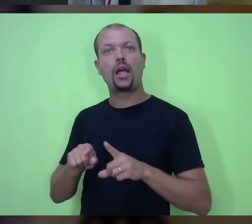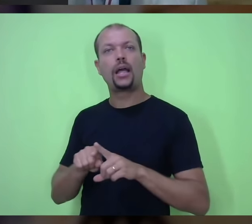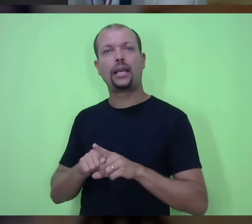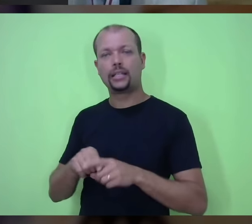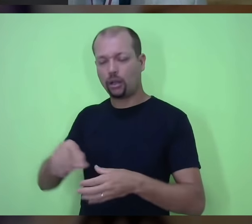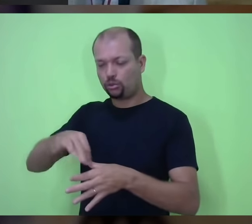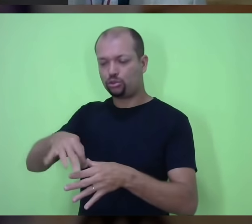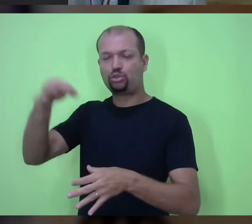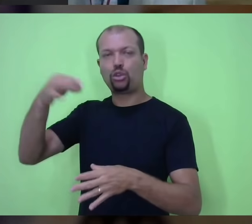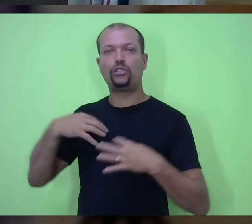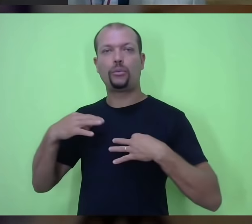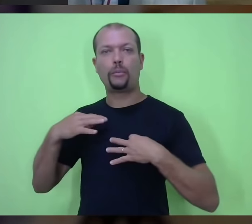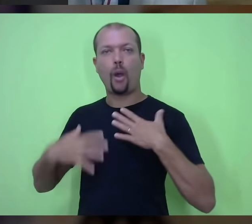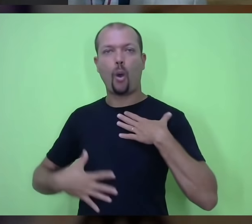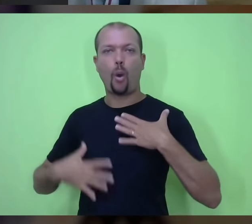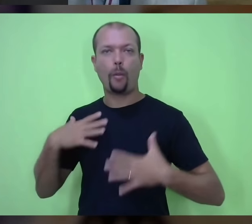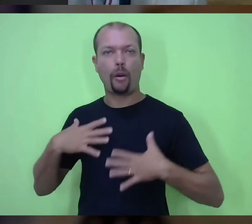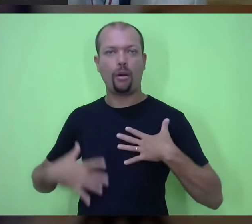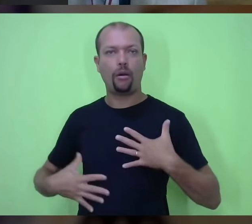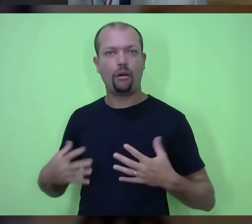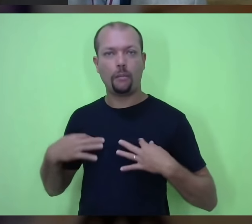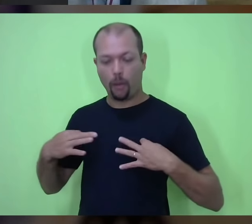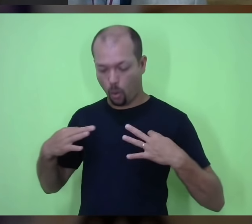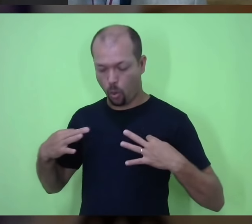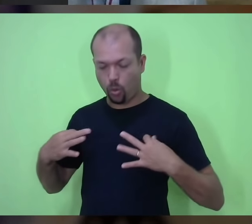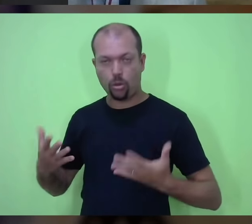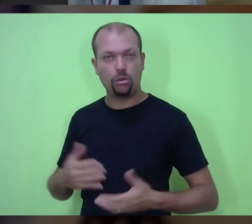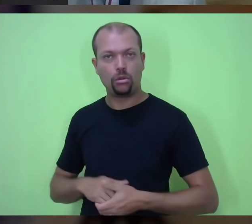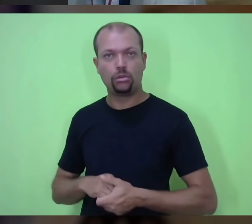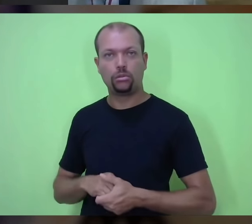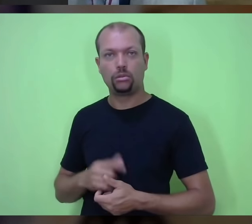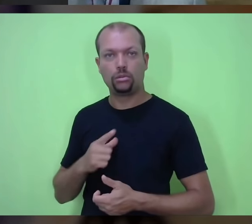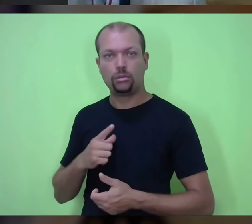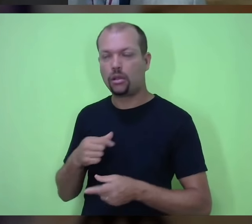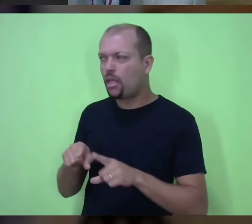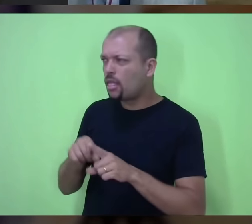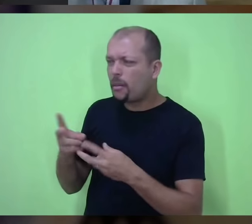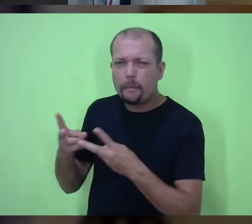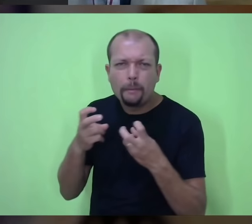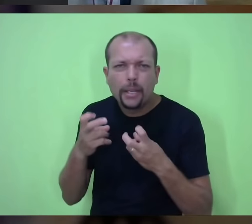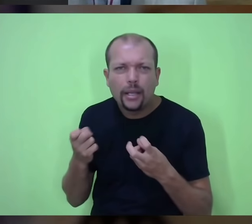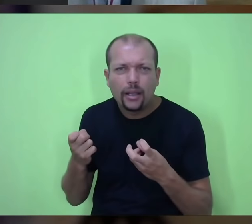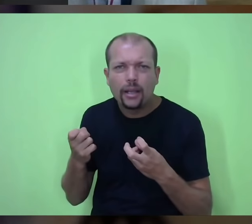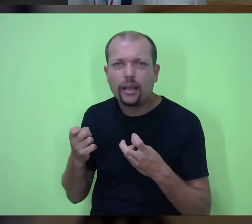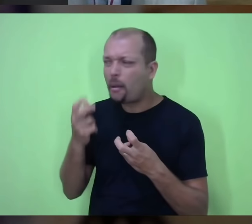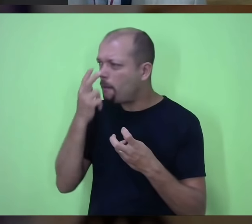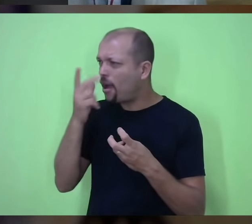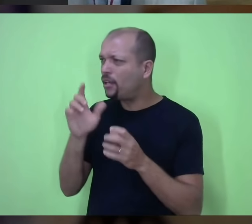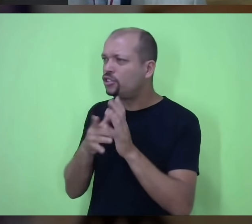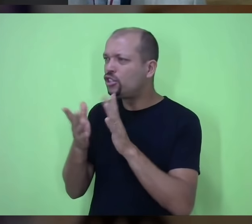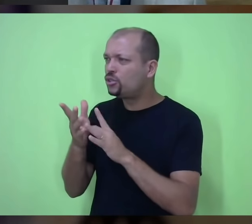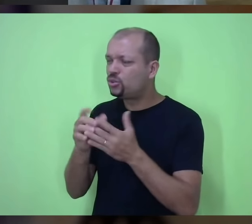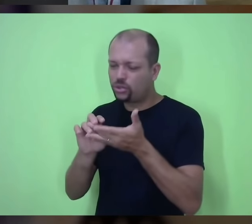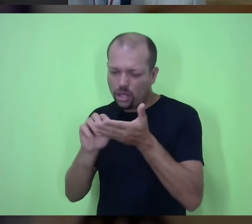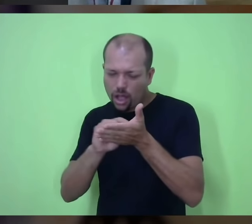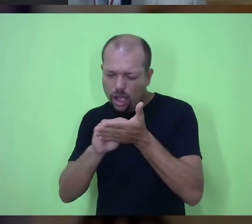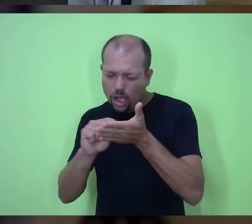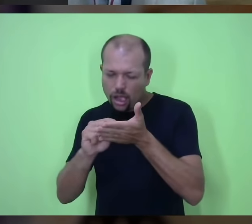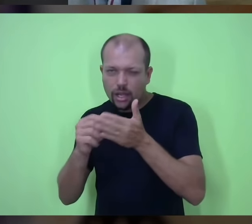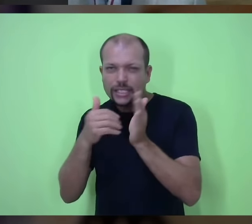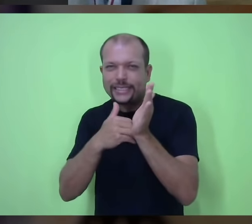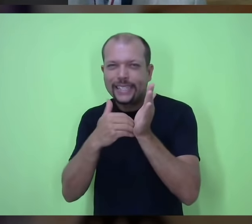deitam sortes. E aí, então, o autor... É como se ele deixasse uma pista lá,